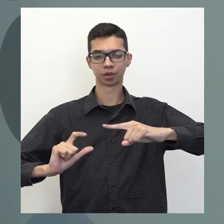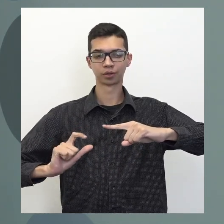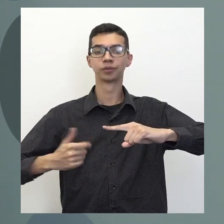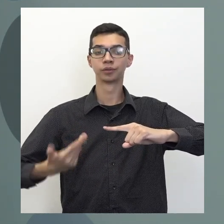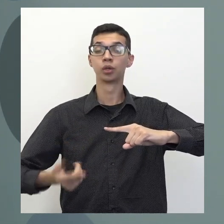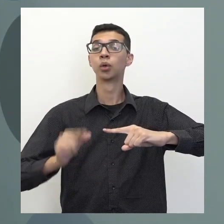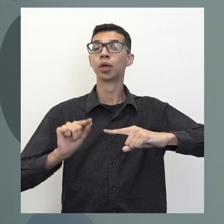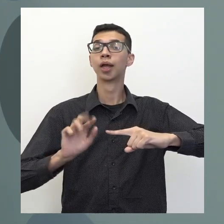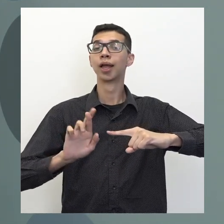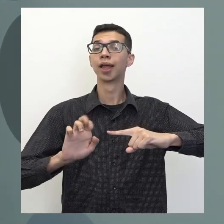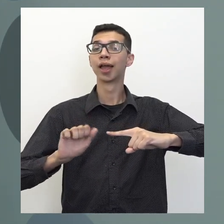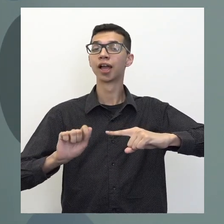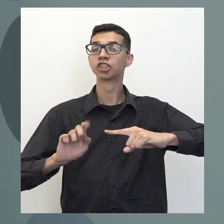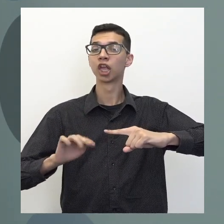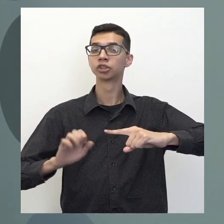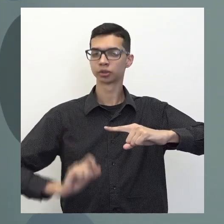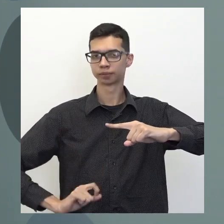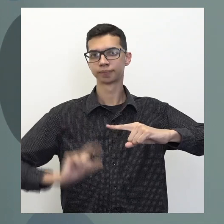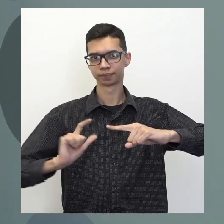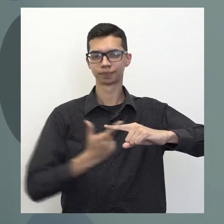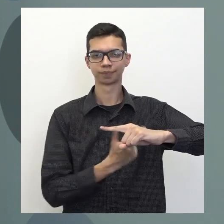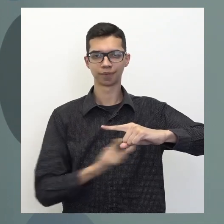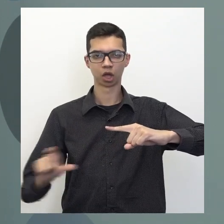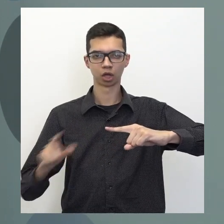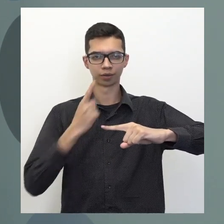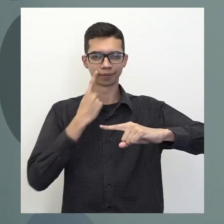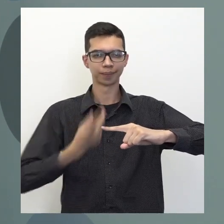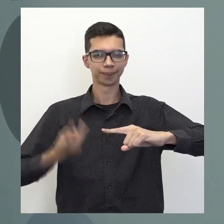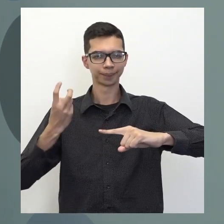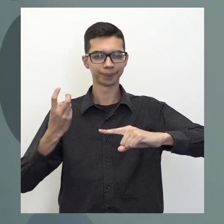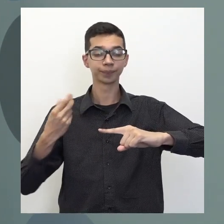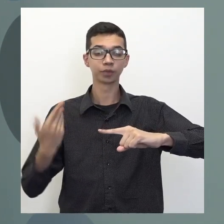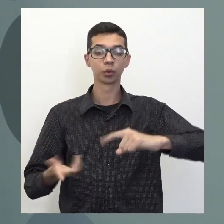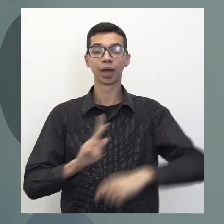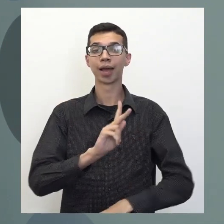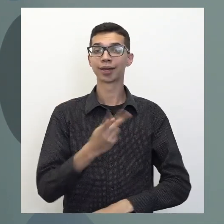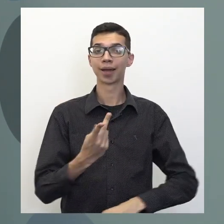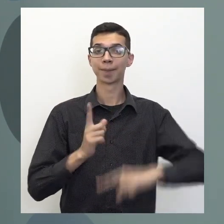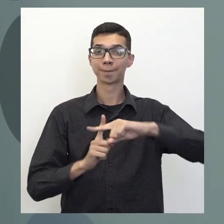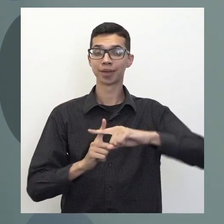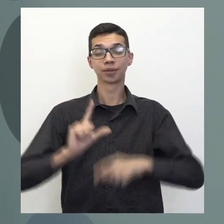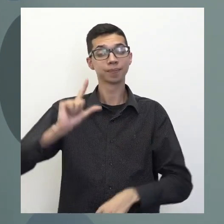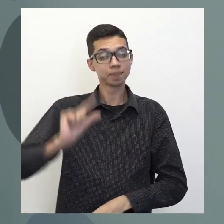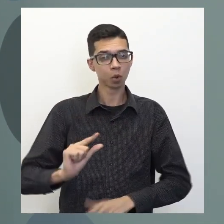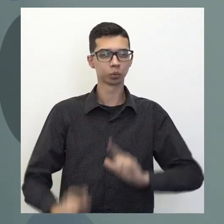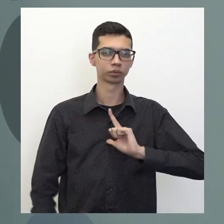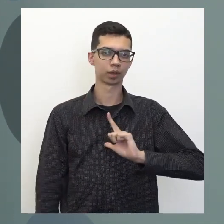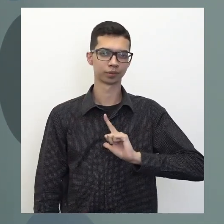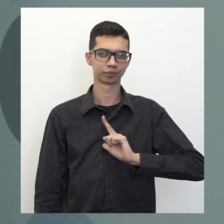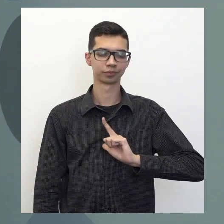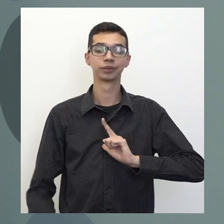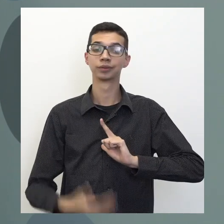Do reagente. Como eu tenho menos concentração de H+, na minha solução, ele vai ter um